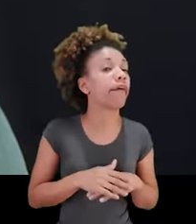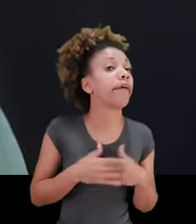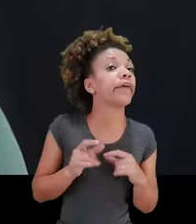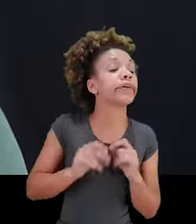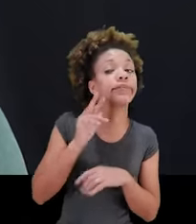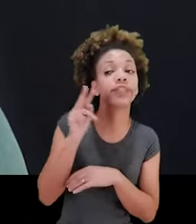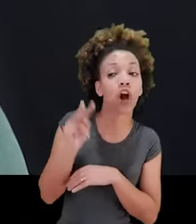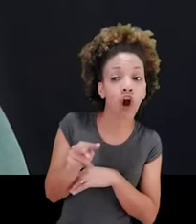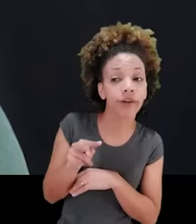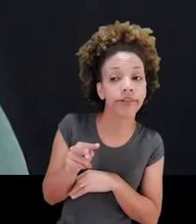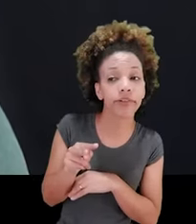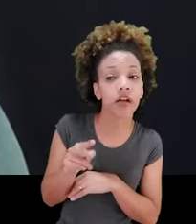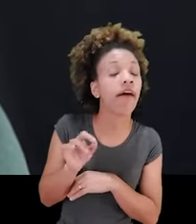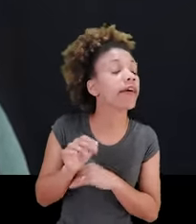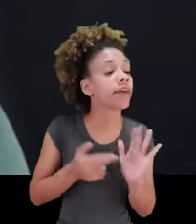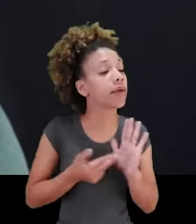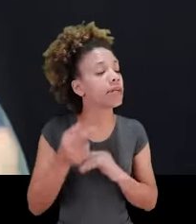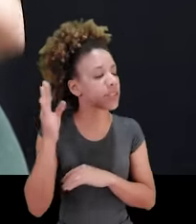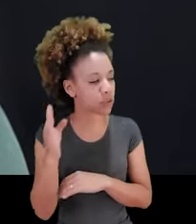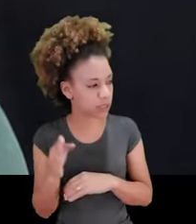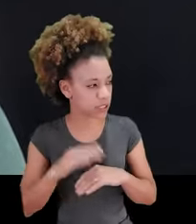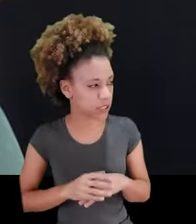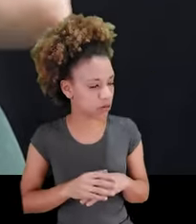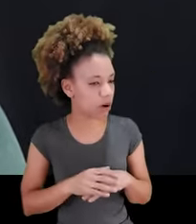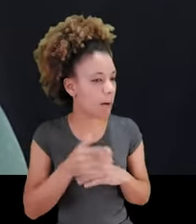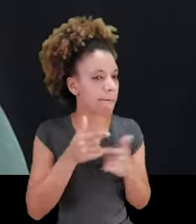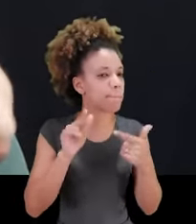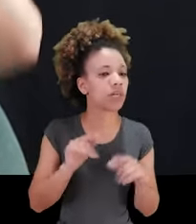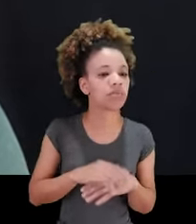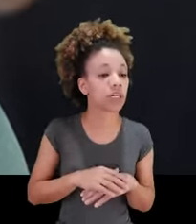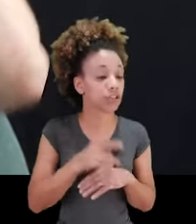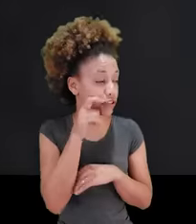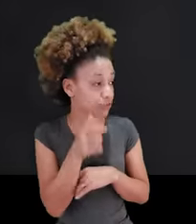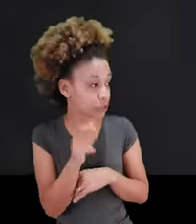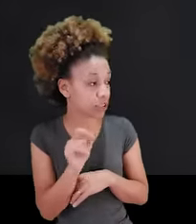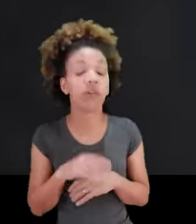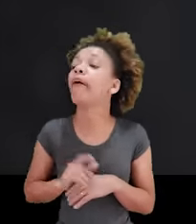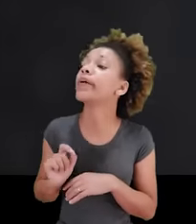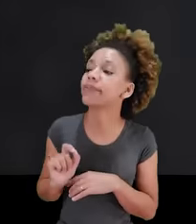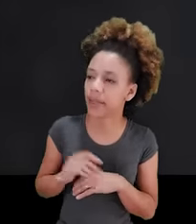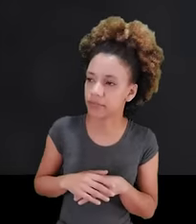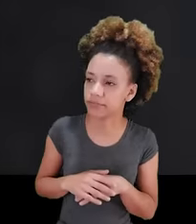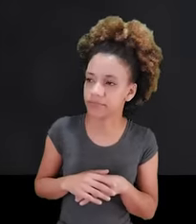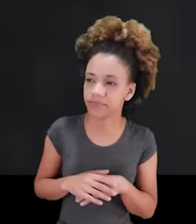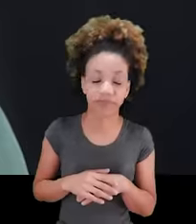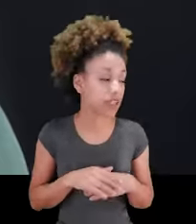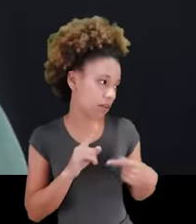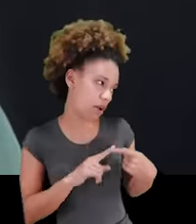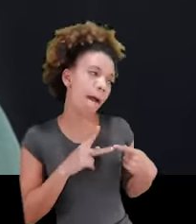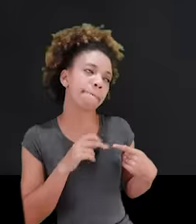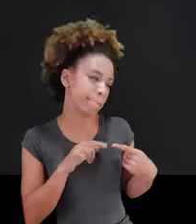você olha e fala, quem representa o Brasil para fora que você vai admirar? Quem que é vai... representa o Brasil? Cara, a Anitta, eu vou falar de